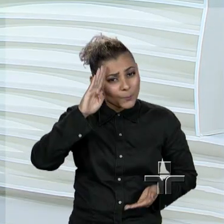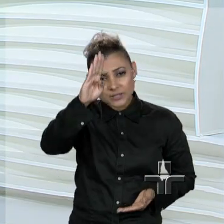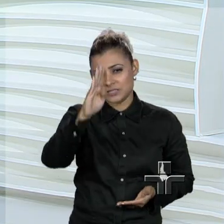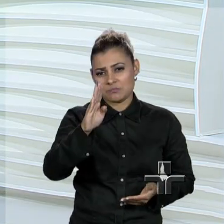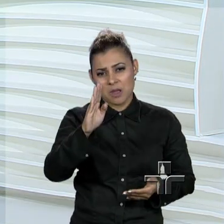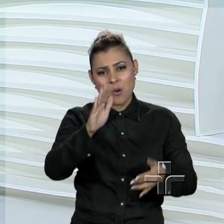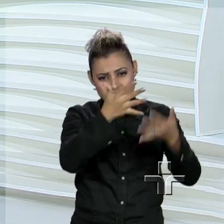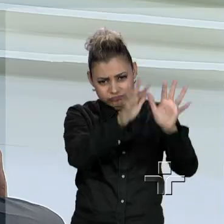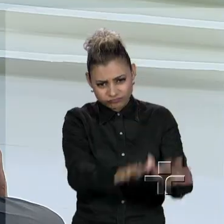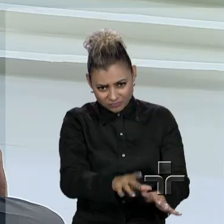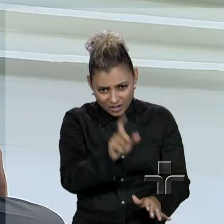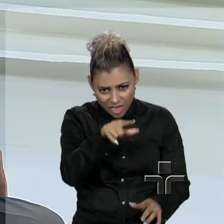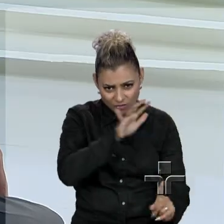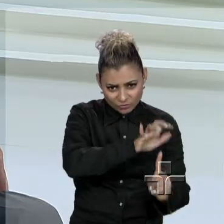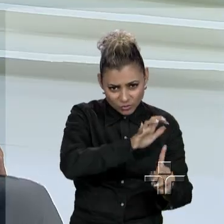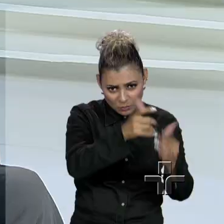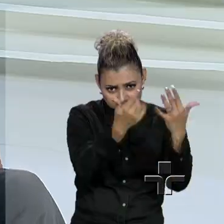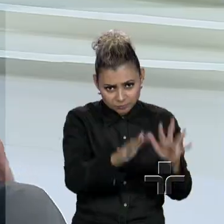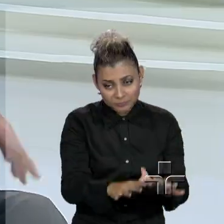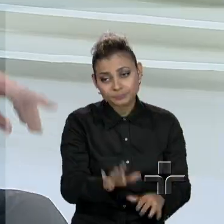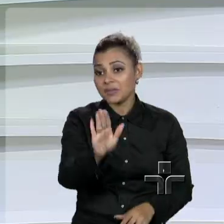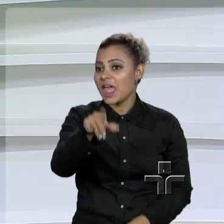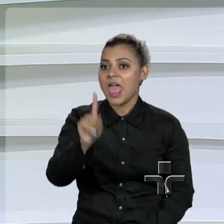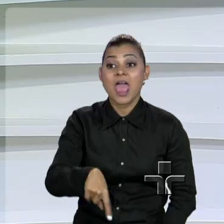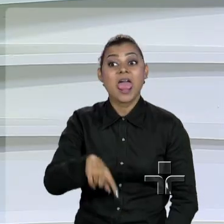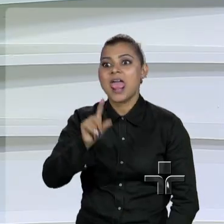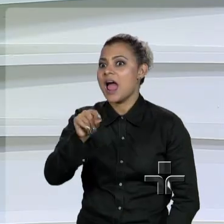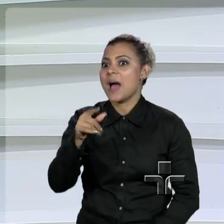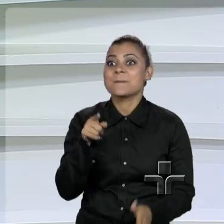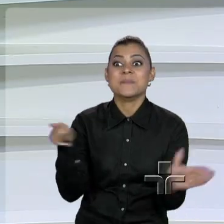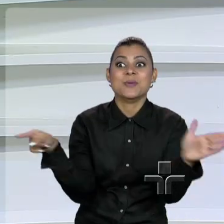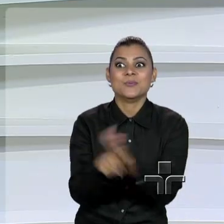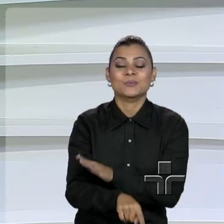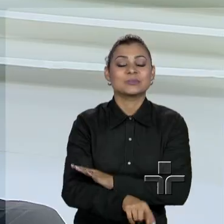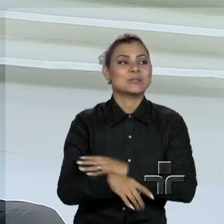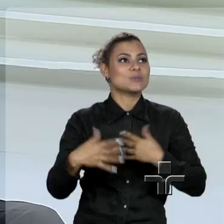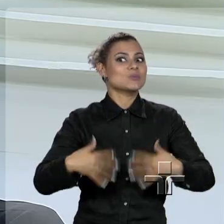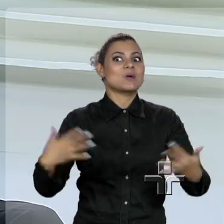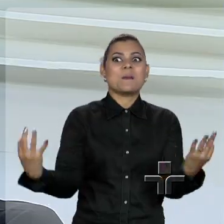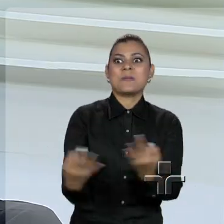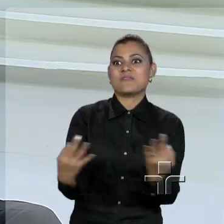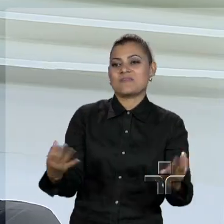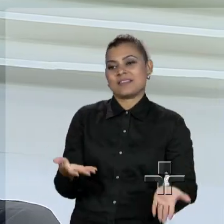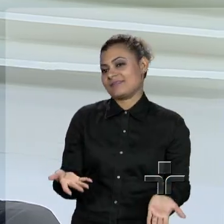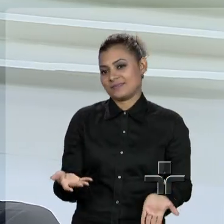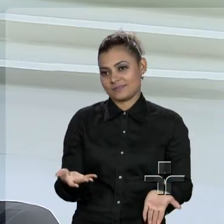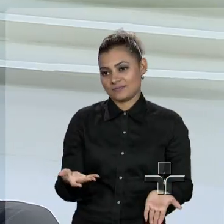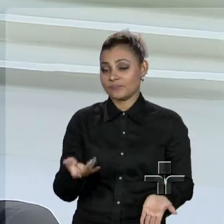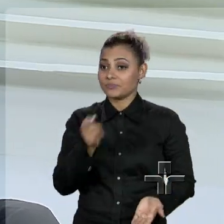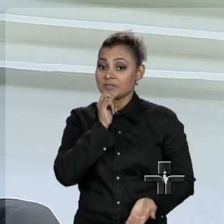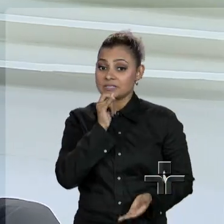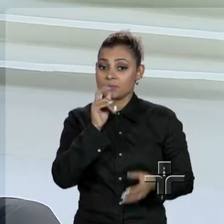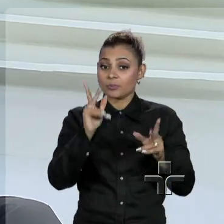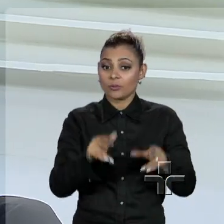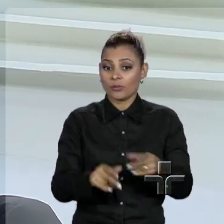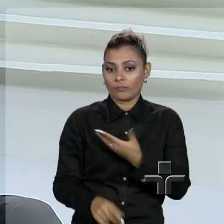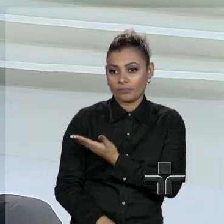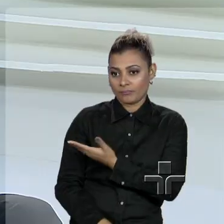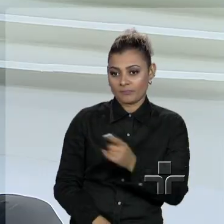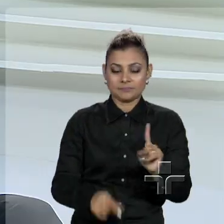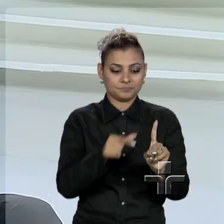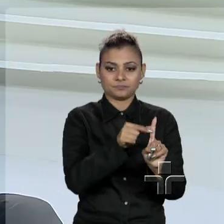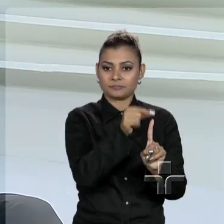essa deterioração? Essa é a pergunta de $1 milhão. Você tem um parafuso, uma coisa física, feita por um